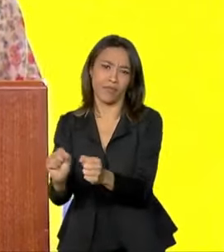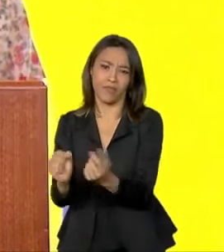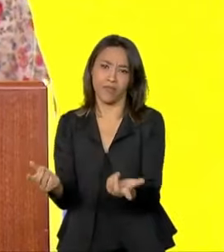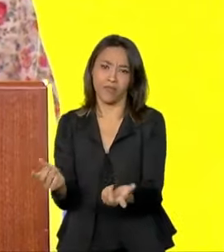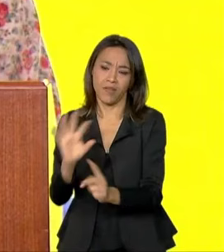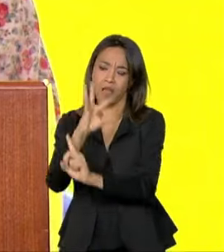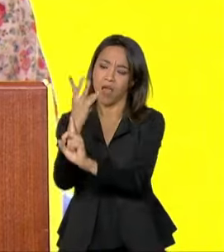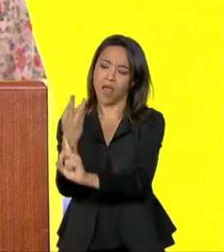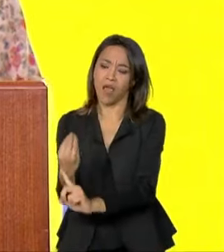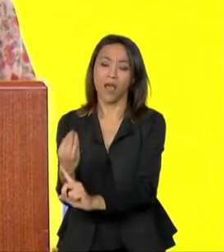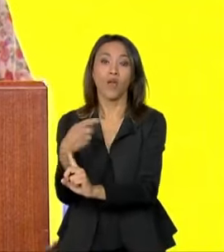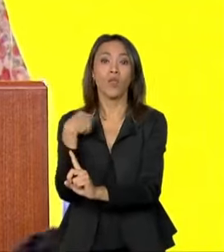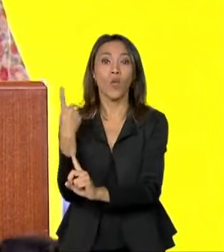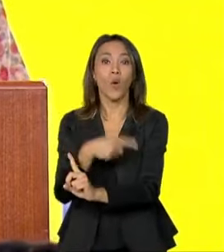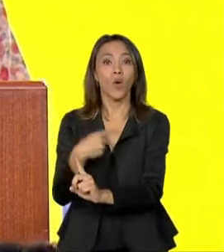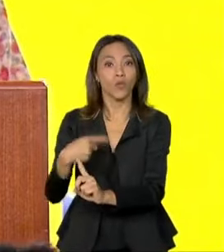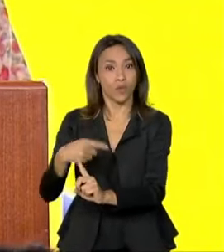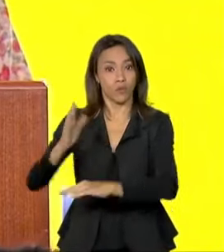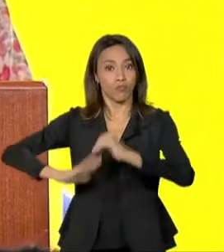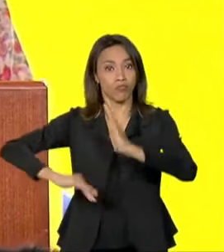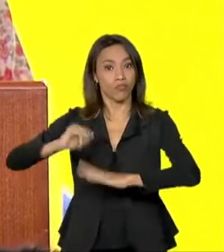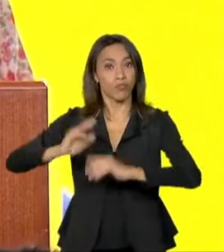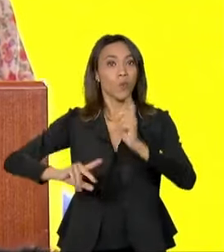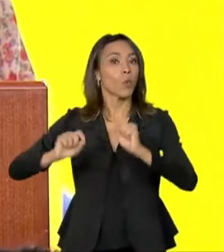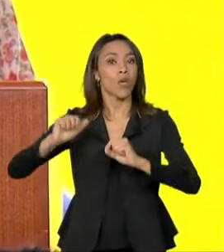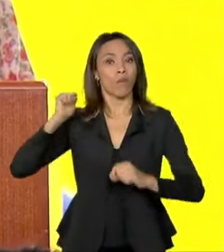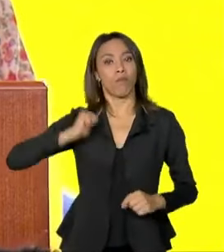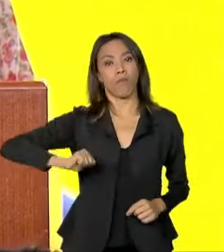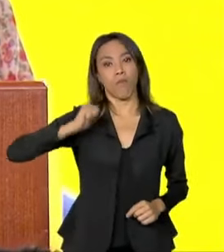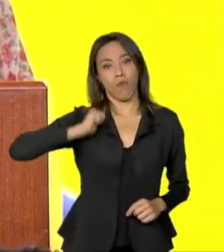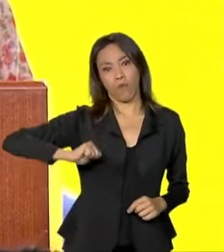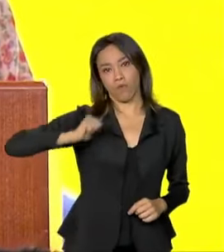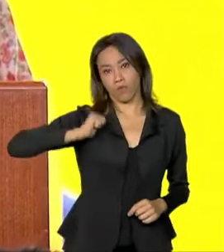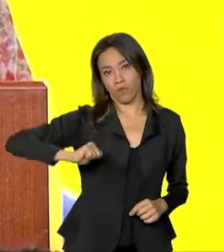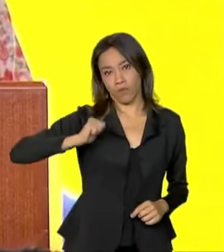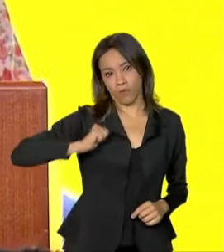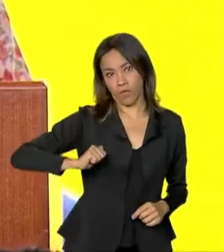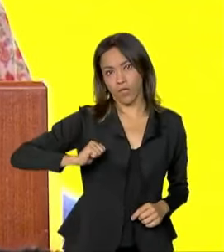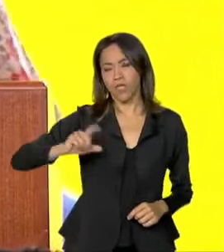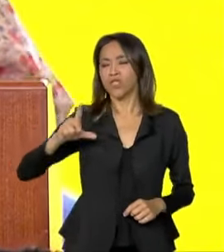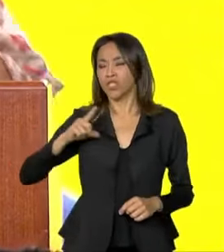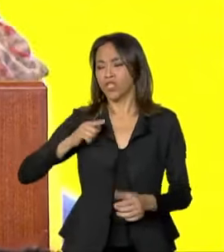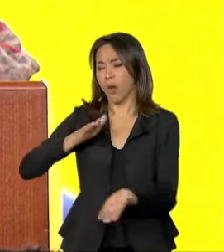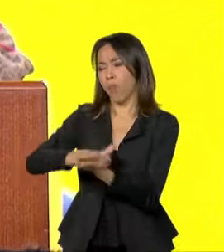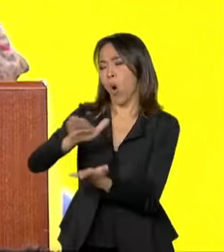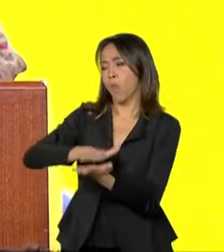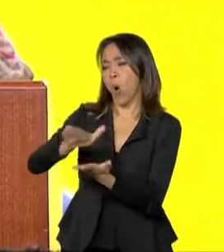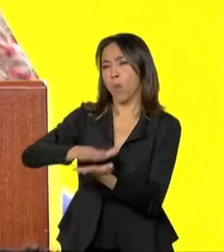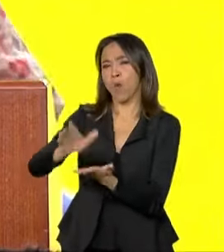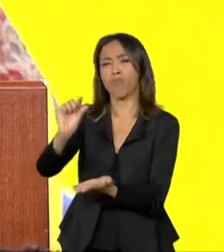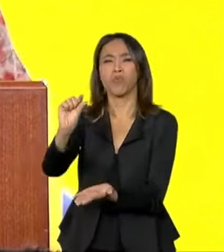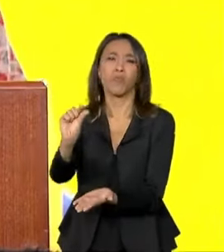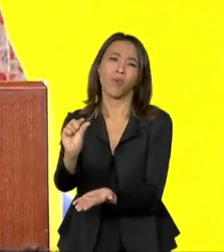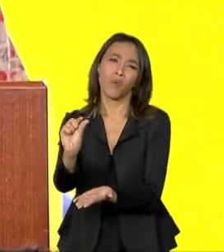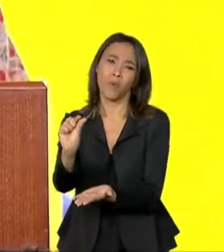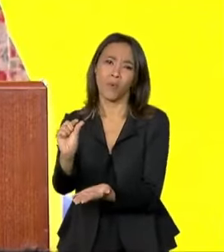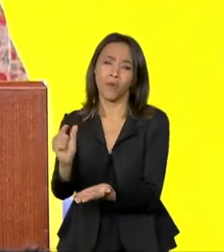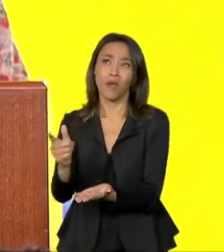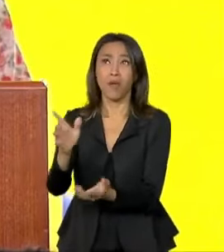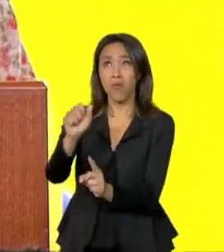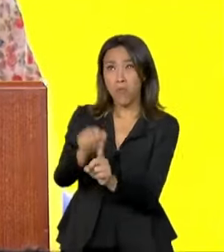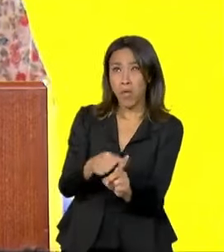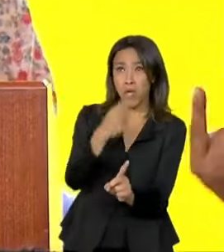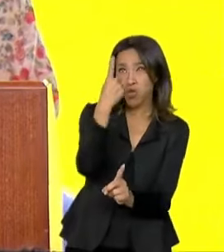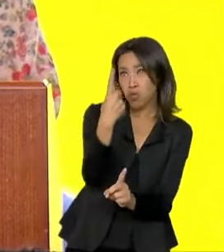nosso ramo é bolsas. E a gente tinha uma produção muito pequenininha. Tinha mês que a gente